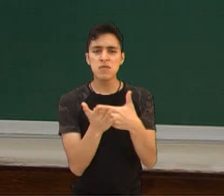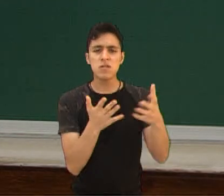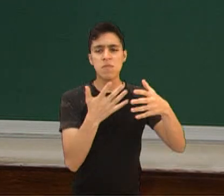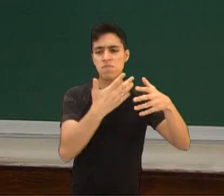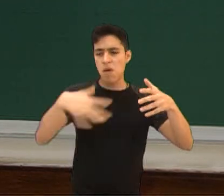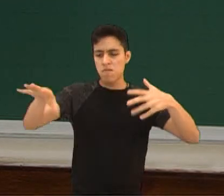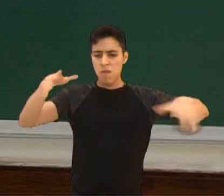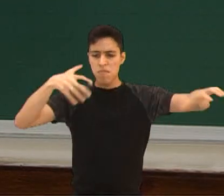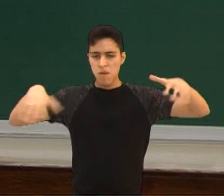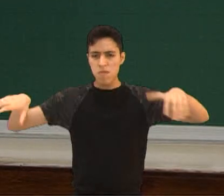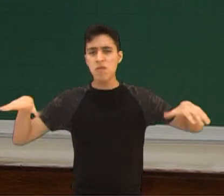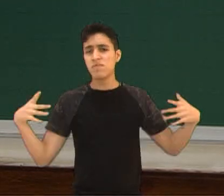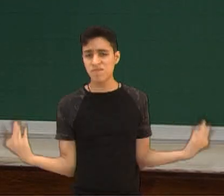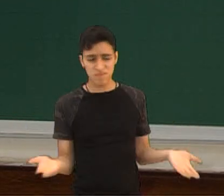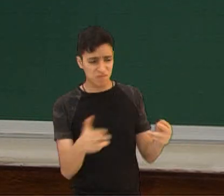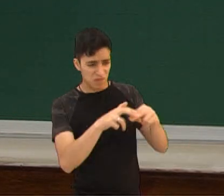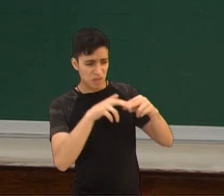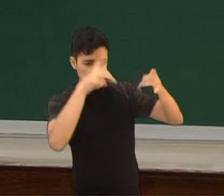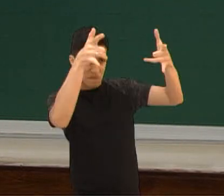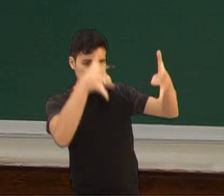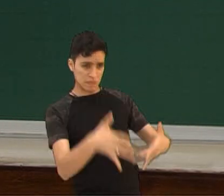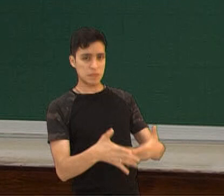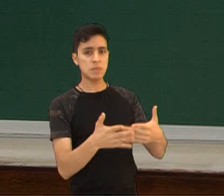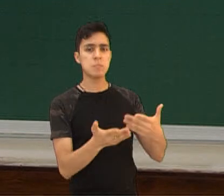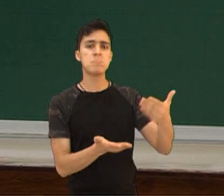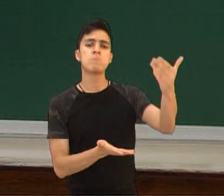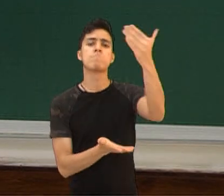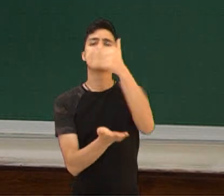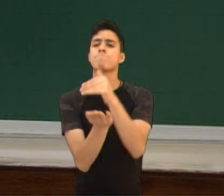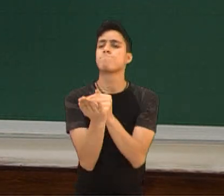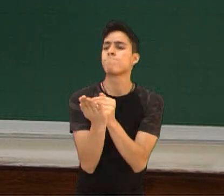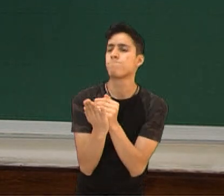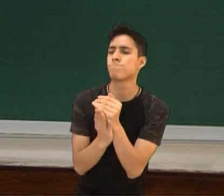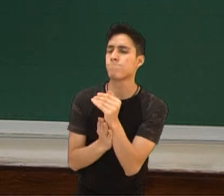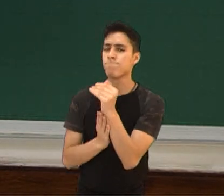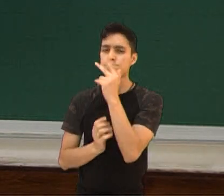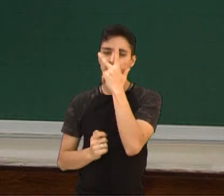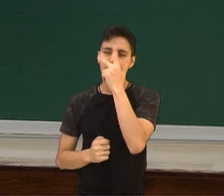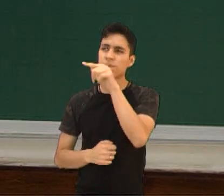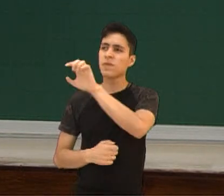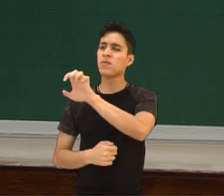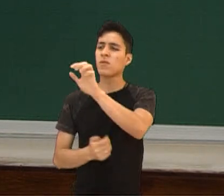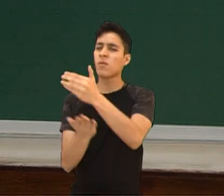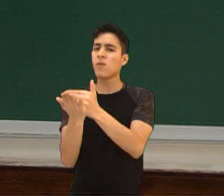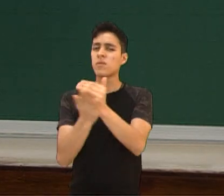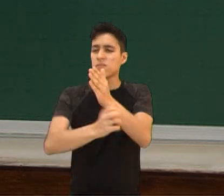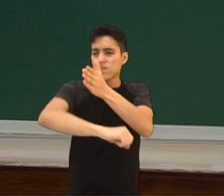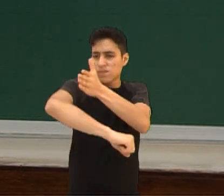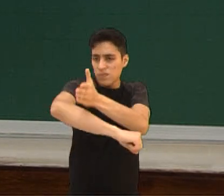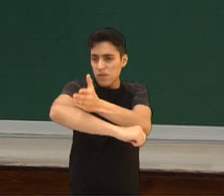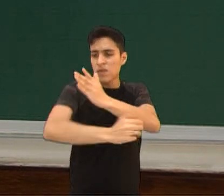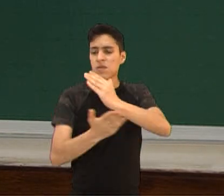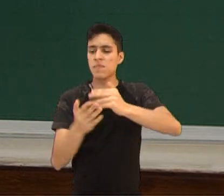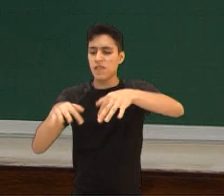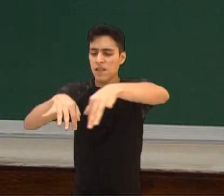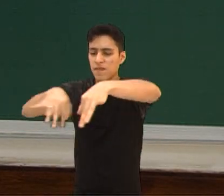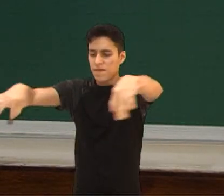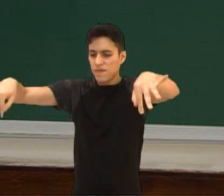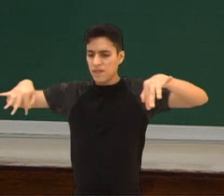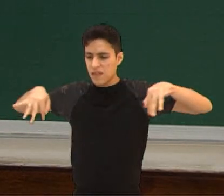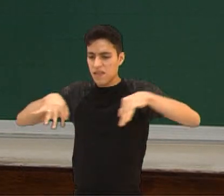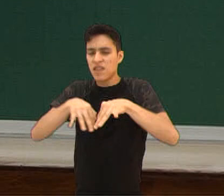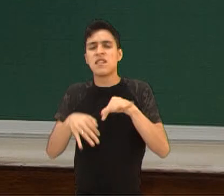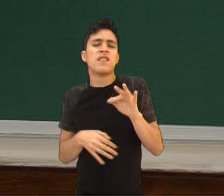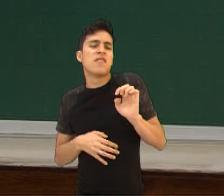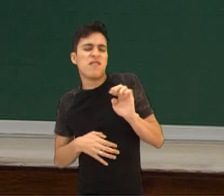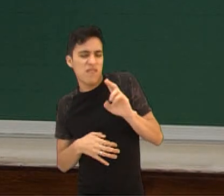foram abandonadas, deixaram de existir, e a Europa entrou na Idade Média já no sistema de feudos, que depois